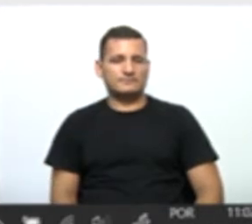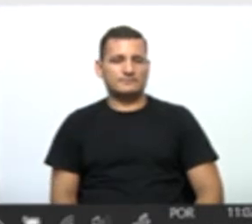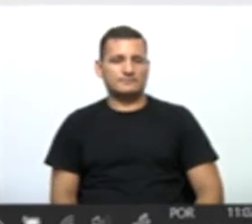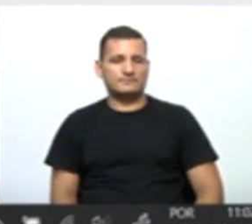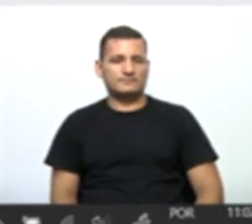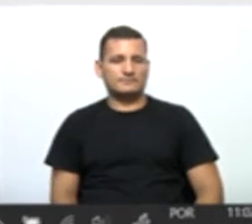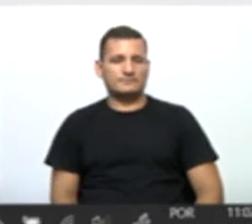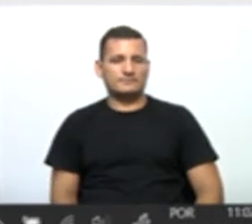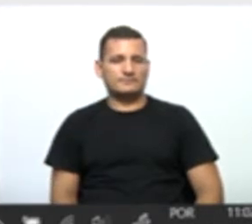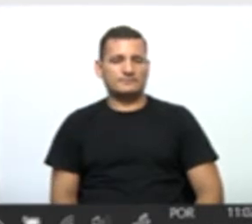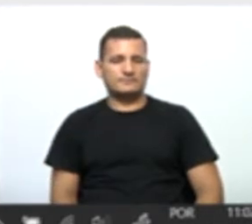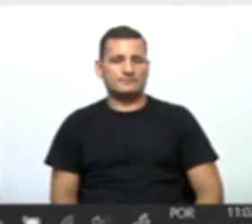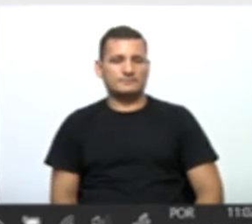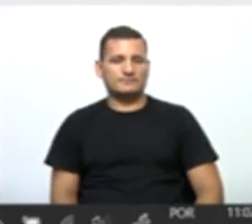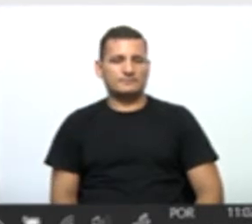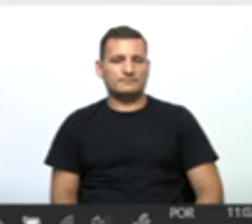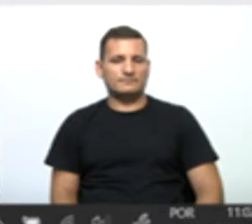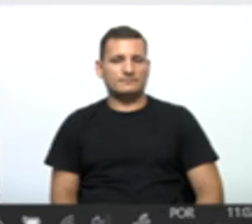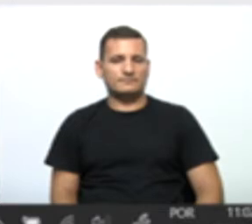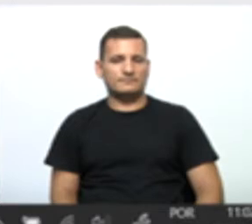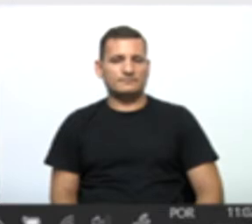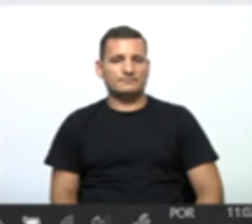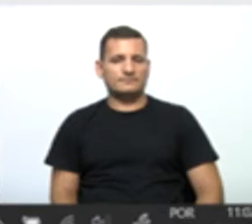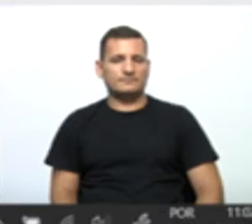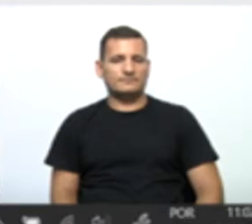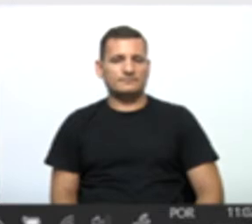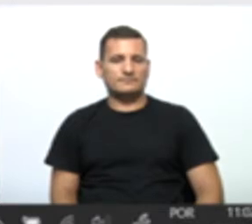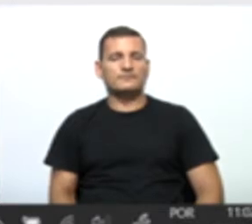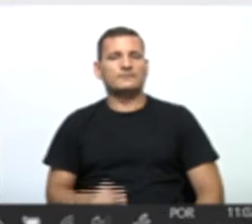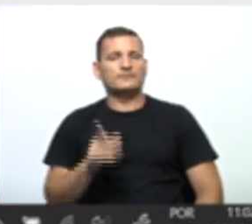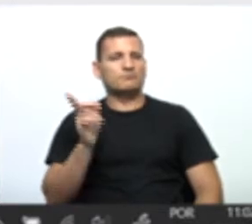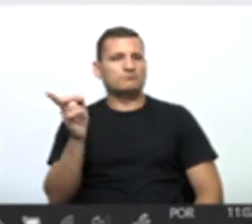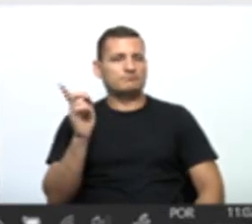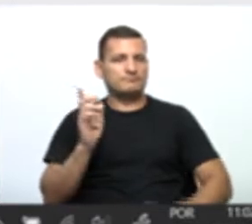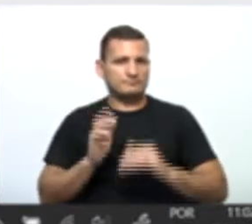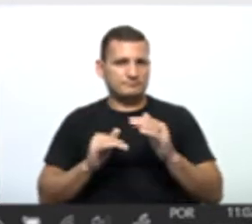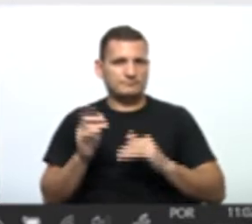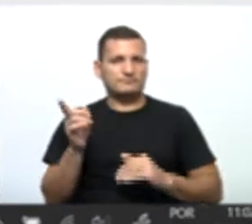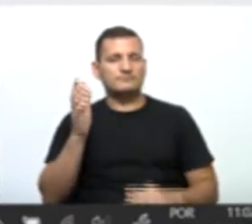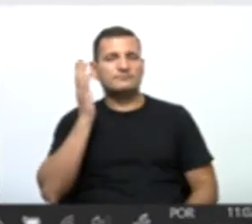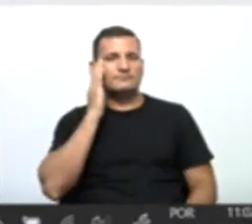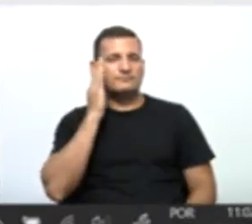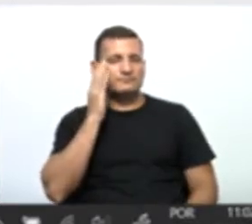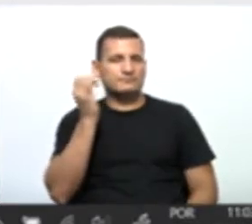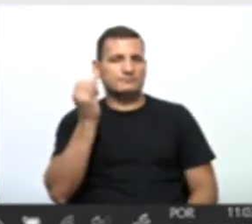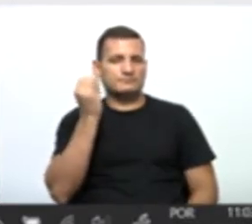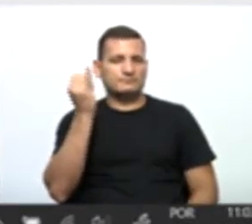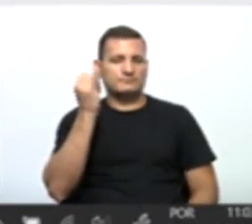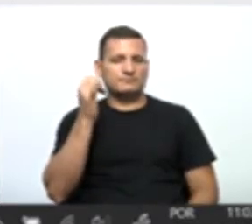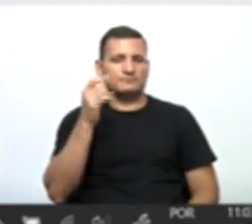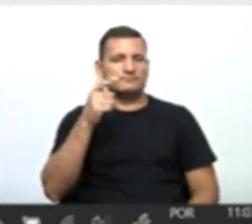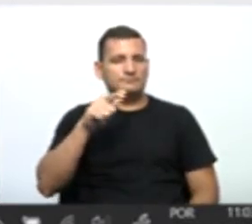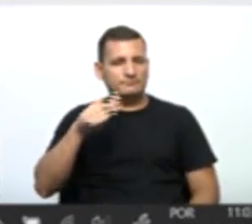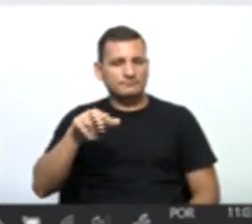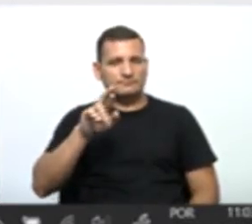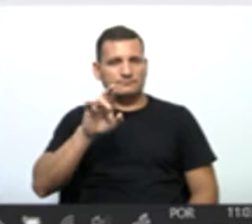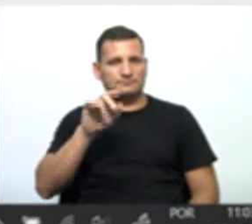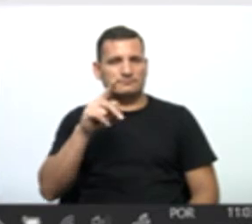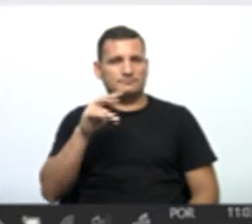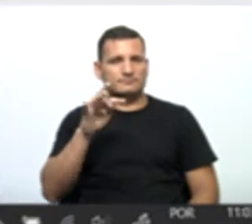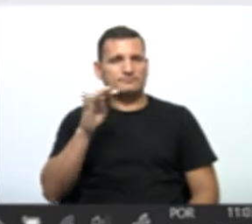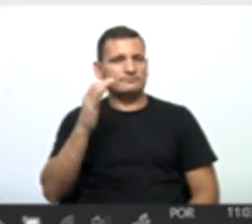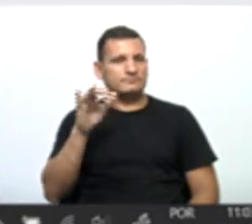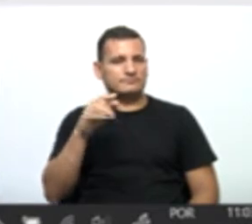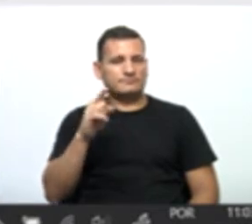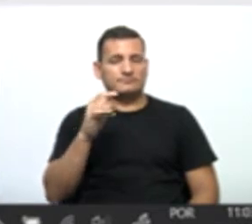né? Teve aí um profissional de publicidade, e ele sabe que esse princípio é muito importante. Quando eu clico aqui, professor do